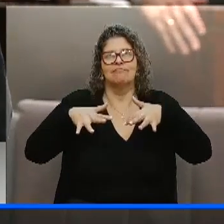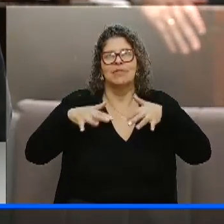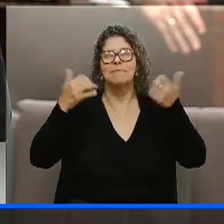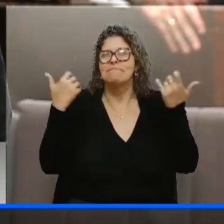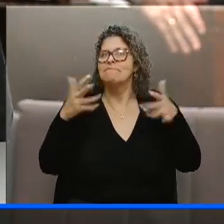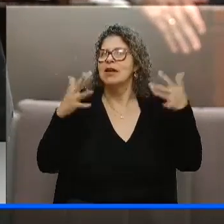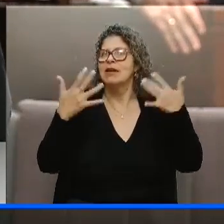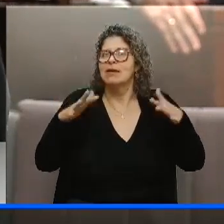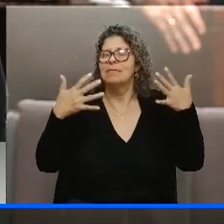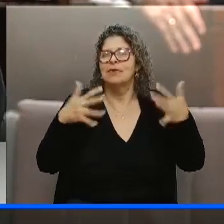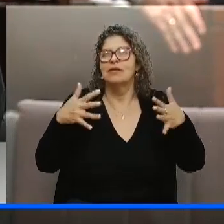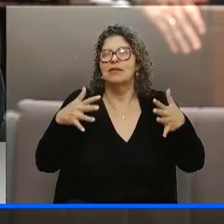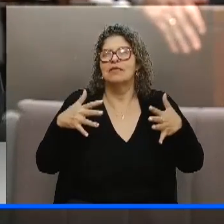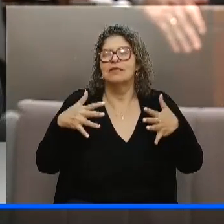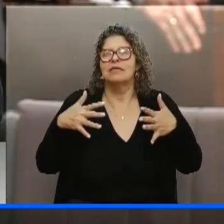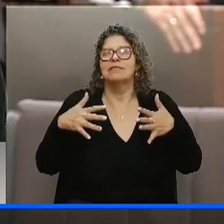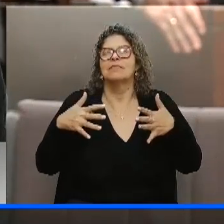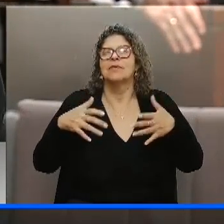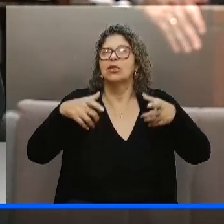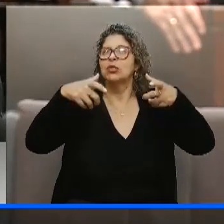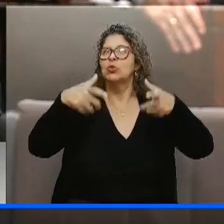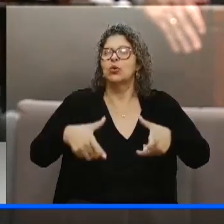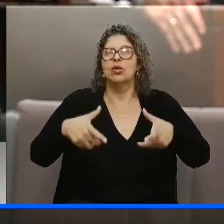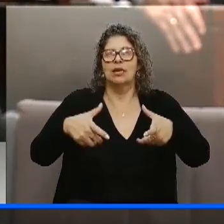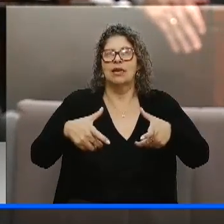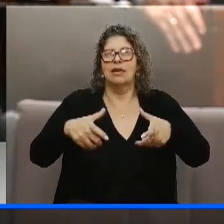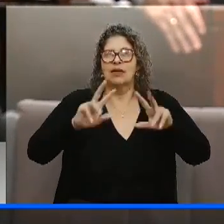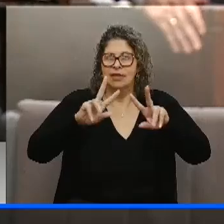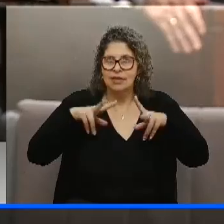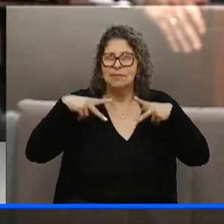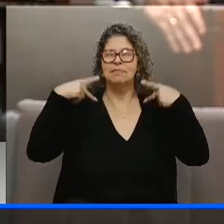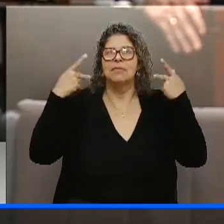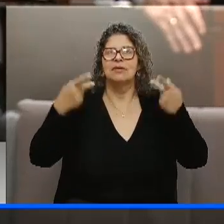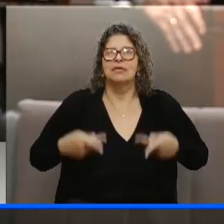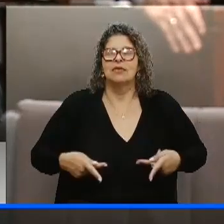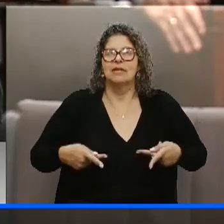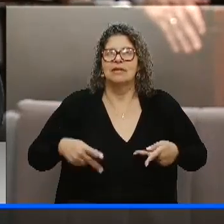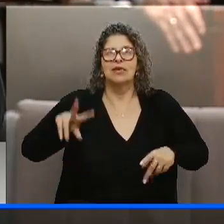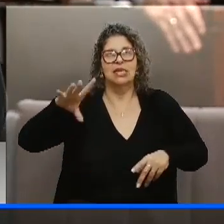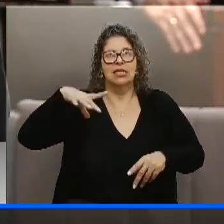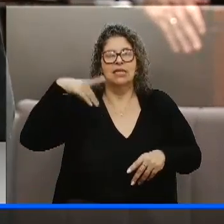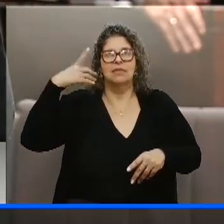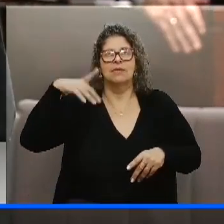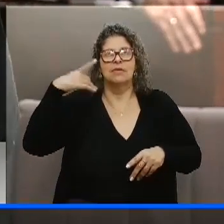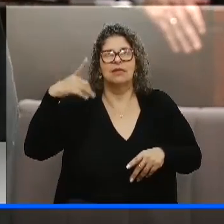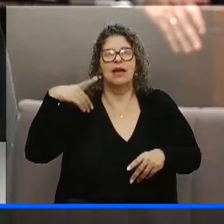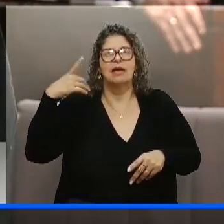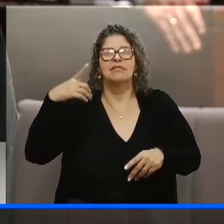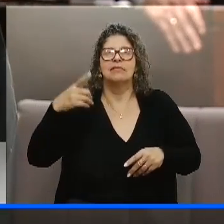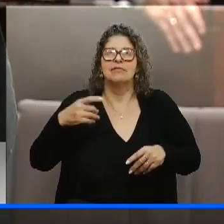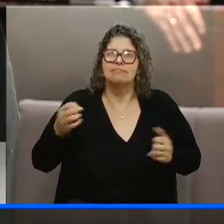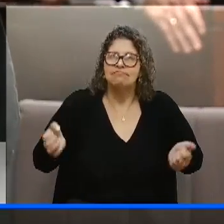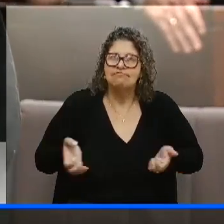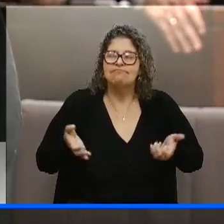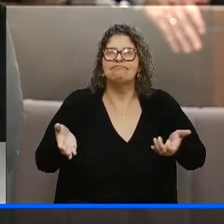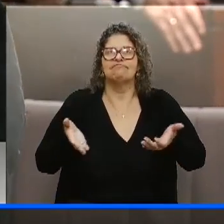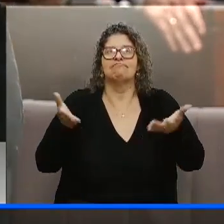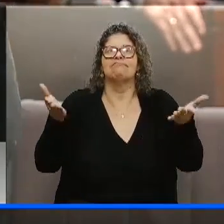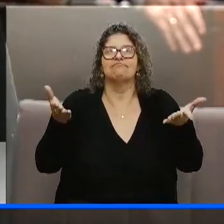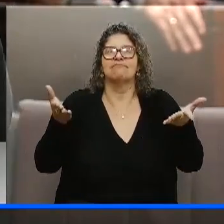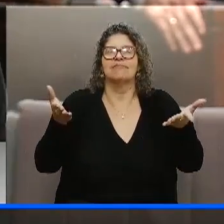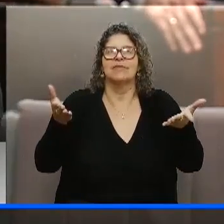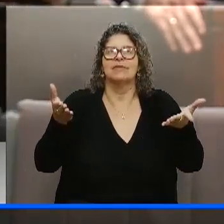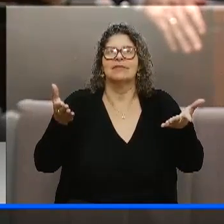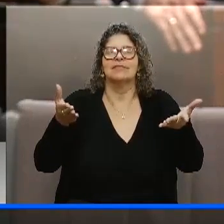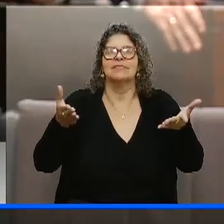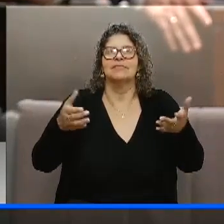parabéns à região que nos deu esse grande ser humano esse grande parlamentar que engrandece o nosso